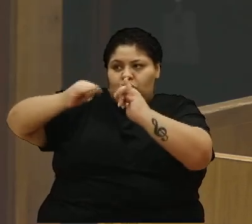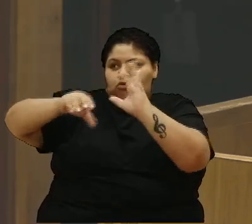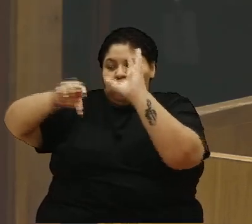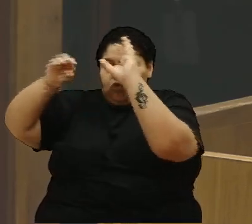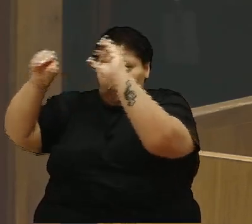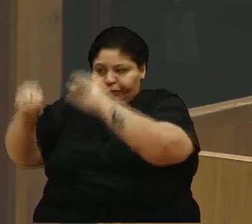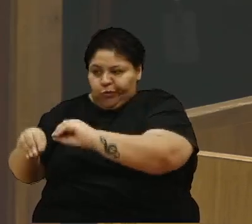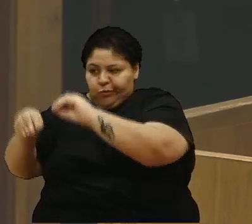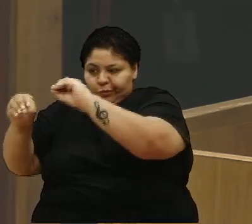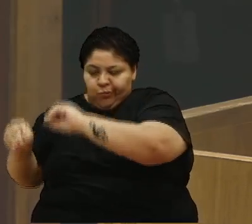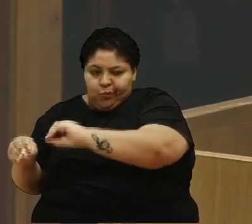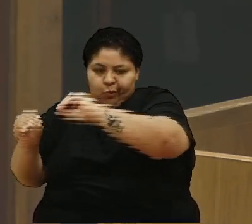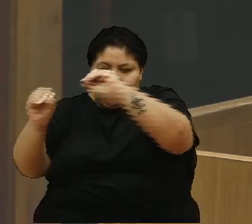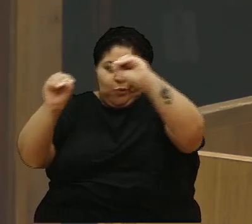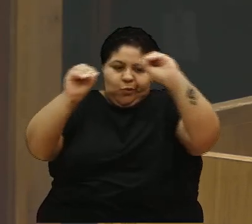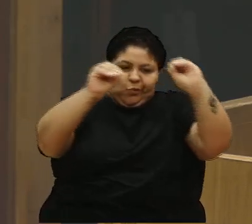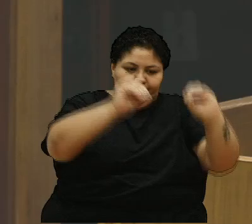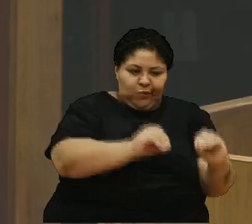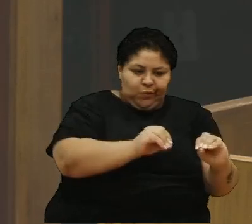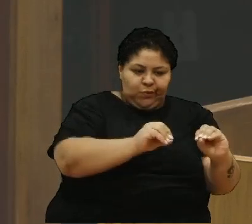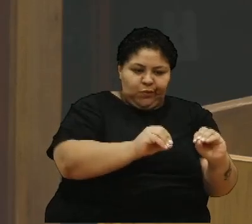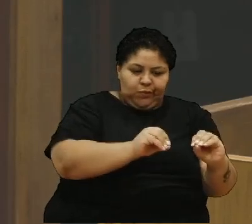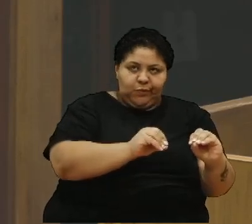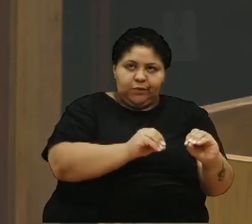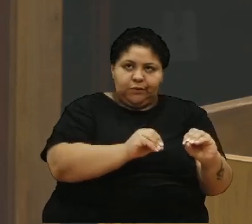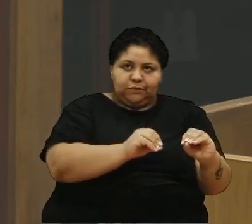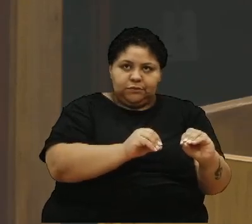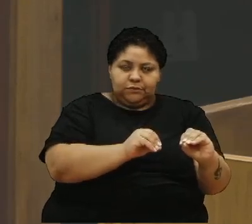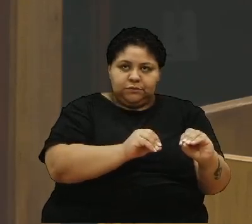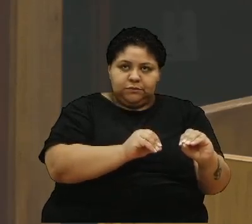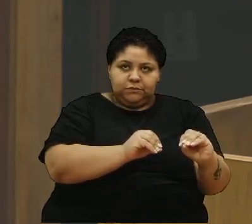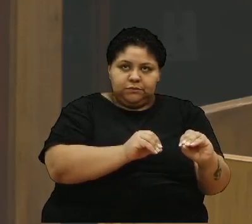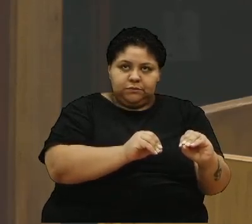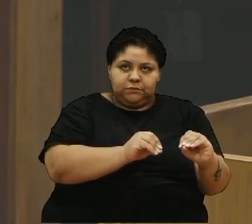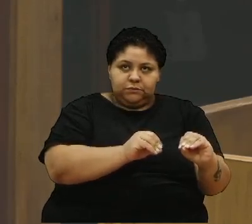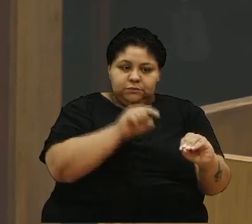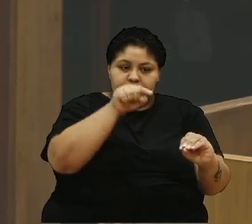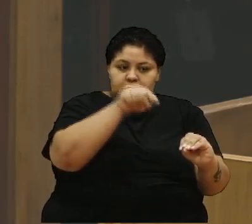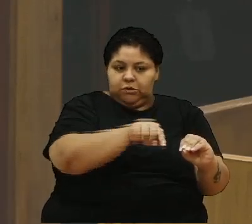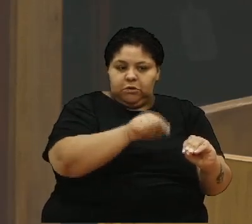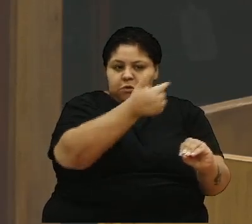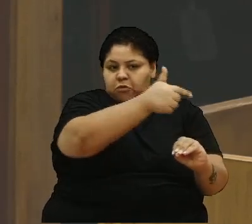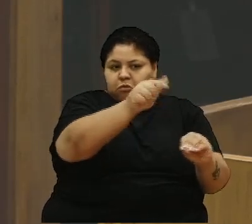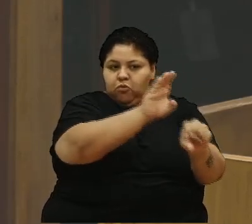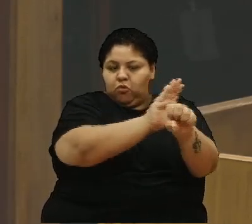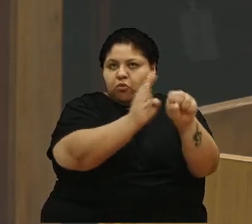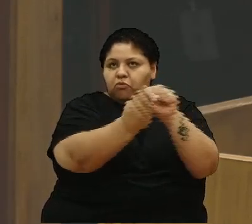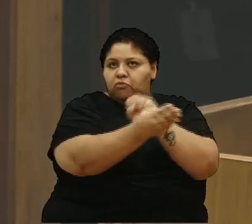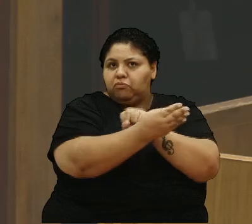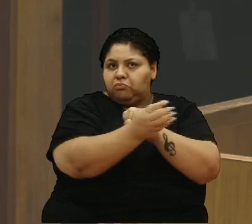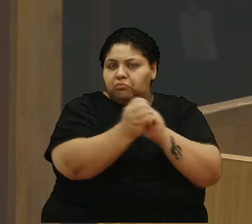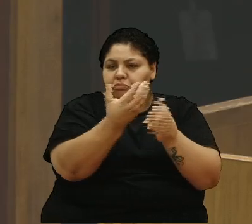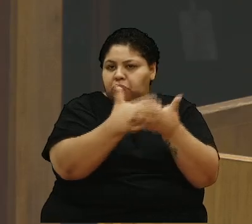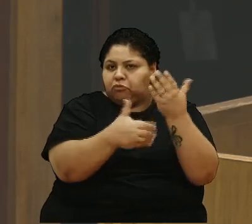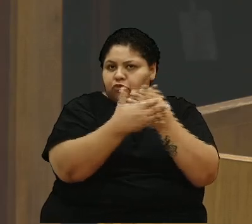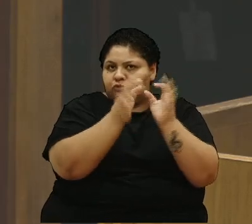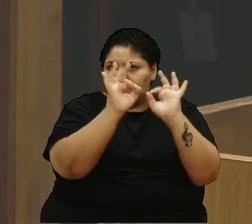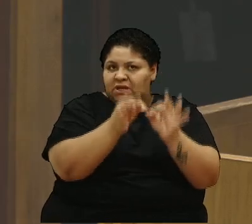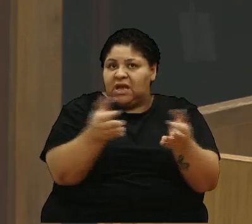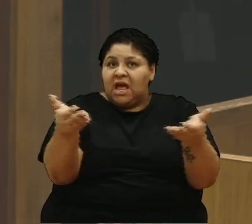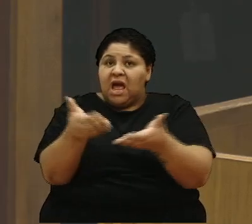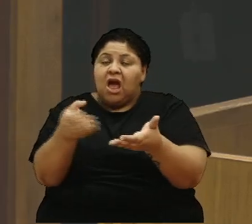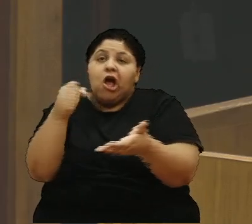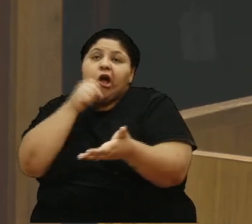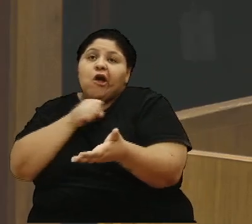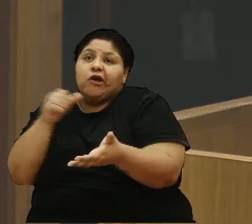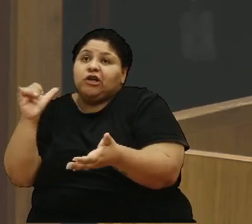do Campos da Serra ou do Matioda, lá do fundo do Matioda, e vir se consultar no Reolon, tudo certo. Agora, se ela for uma senhora,